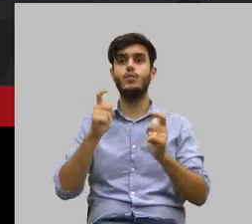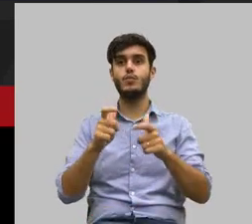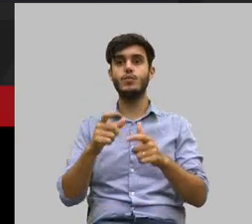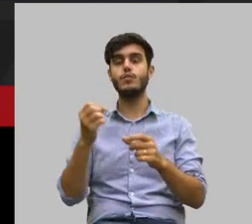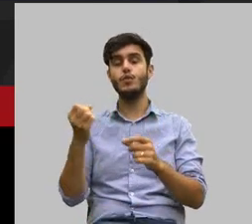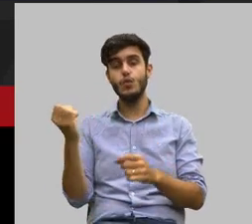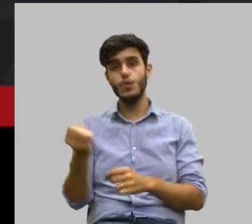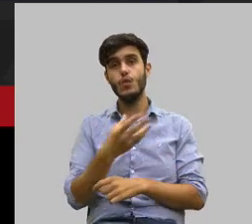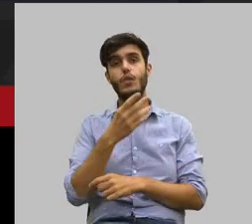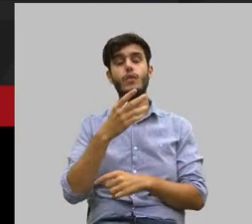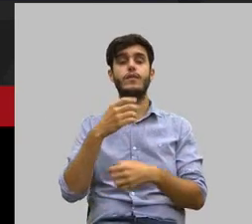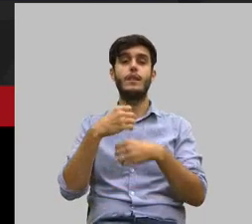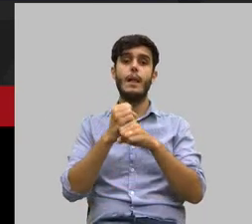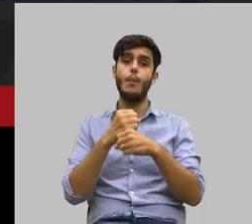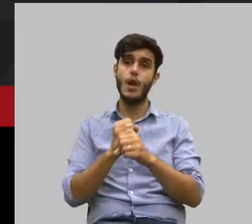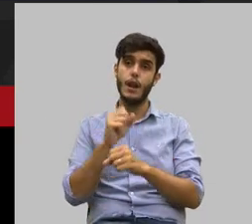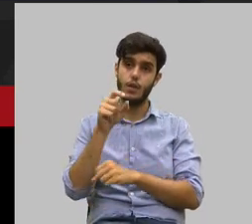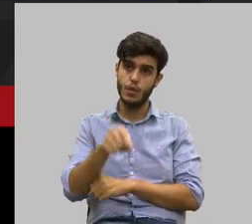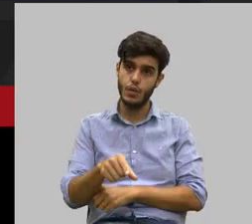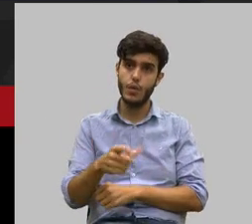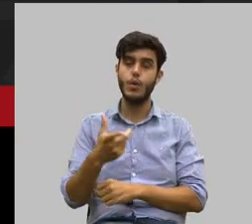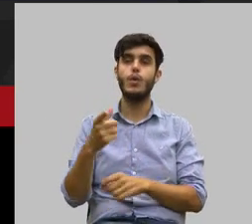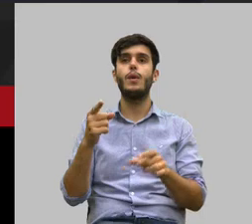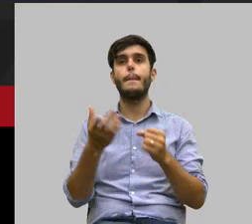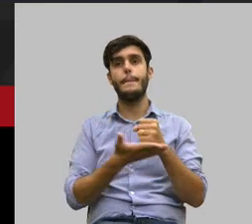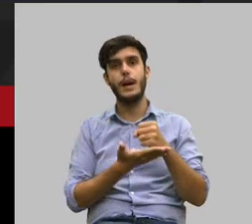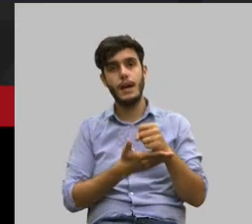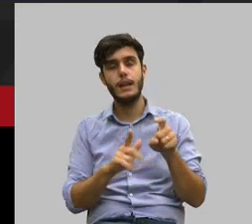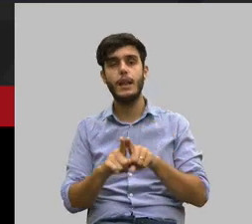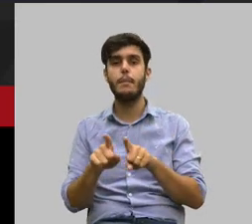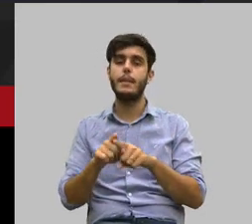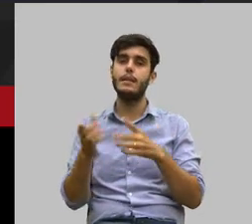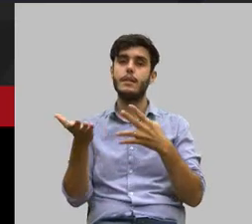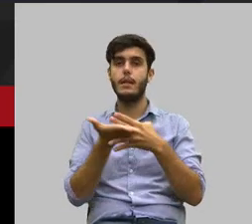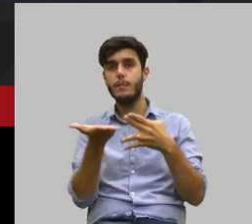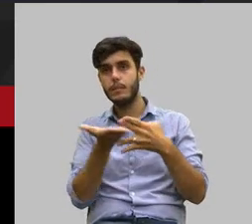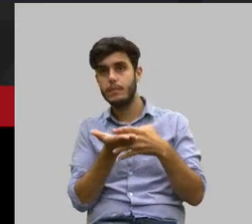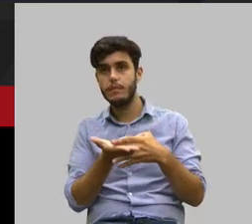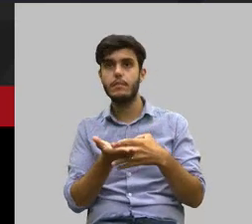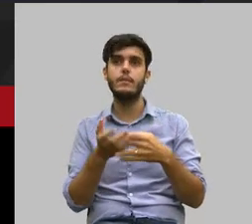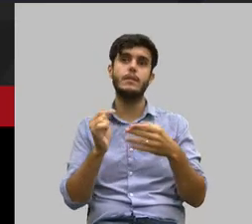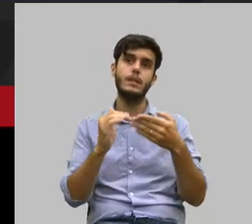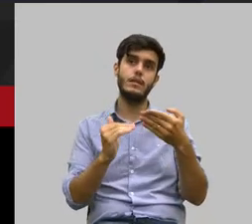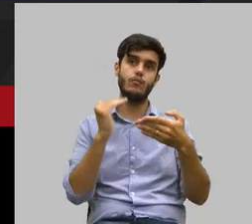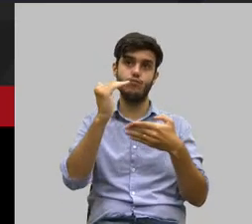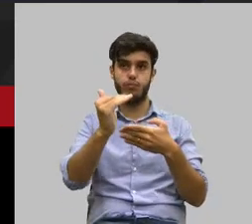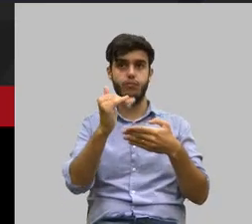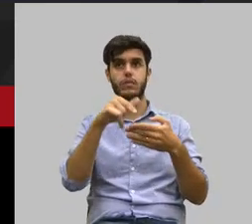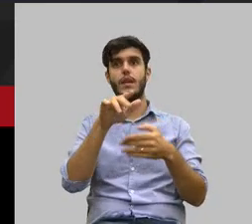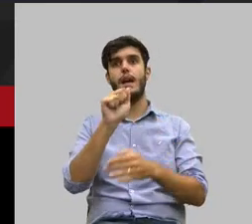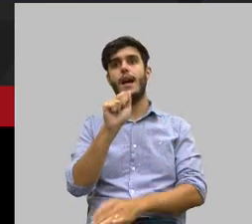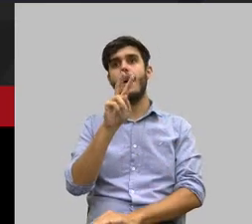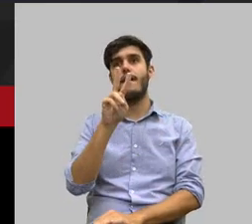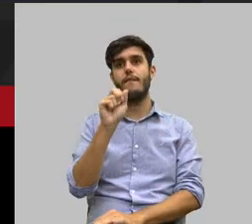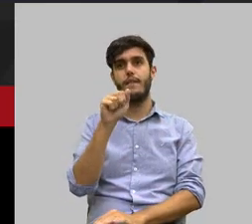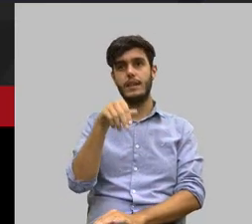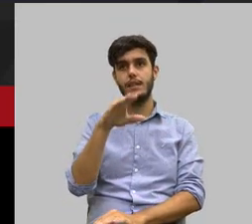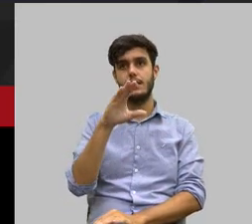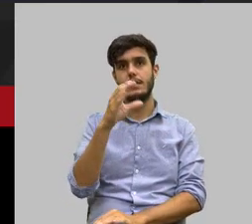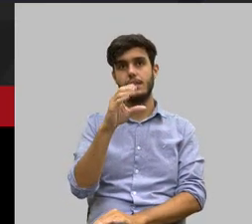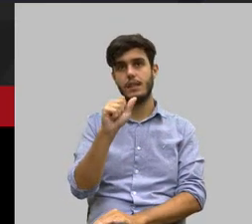laboratório né é tanto básico quanto intermediário laboratório avançado Hoje ele funciona no âmbito da nossa